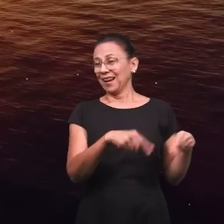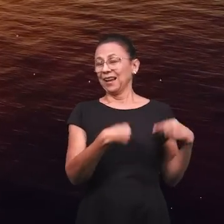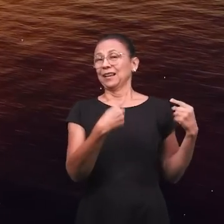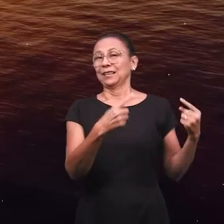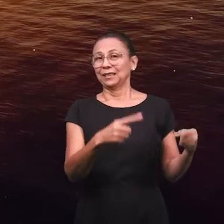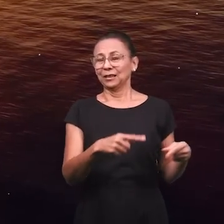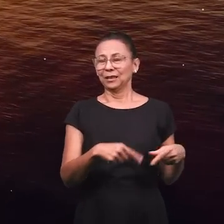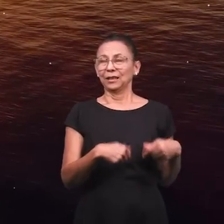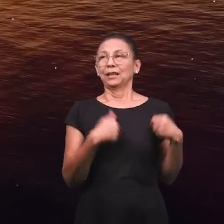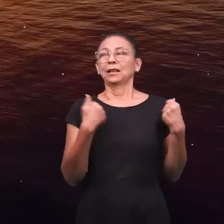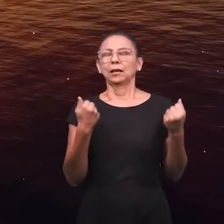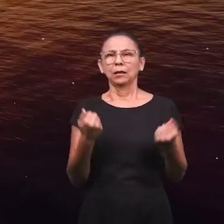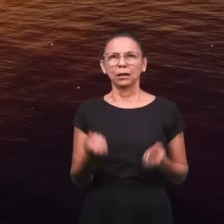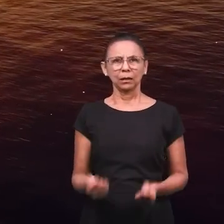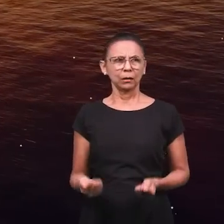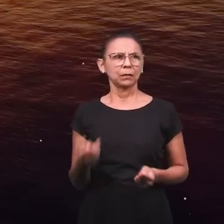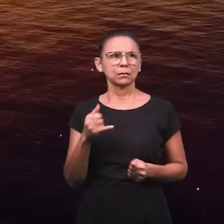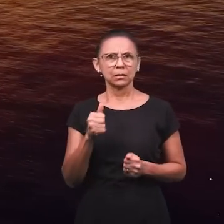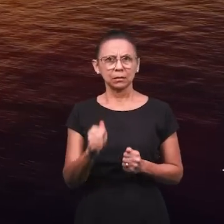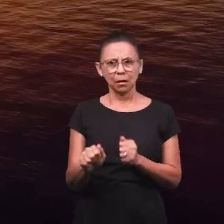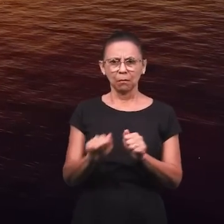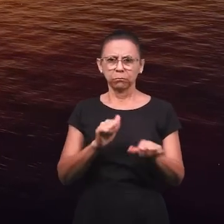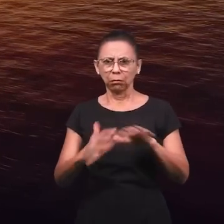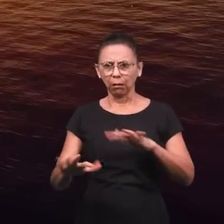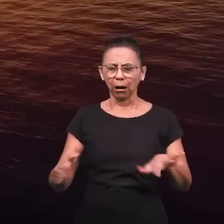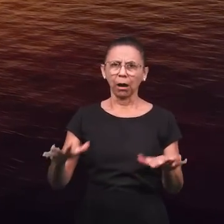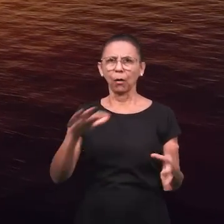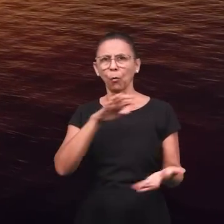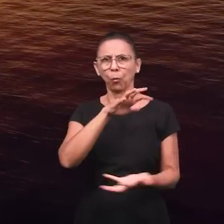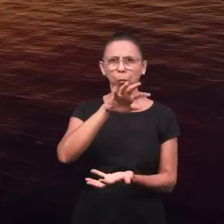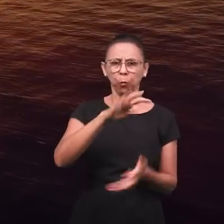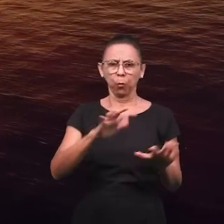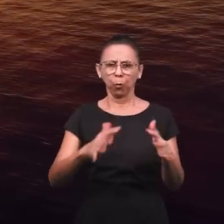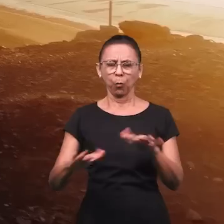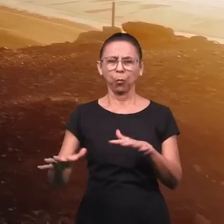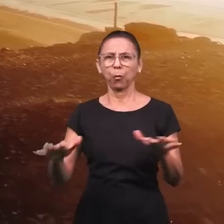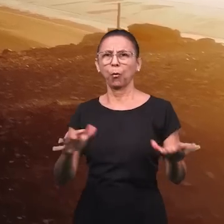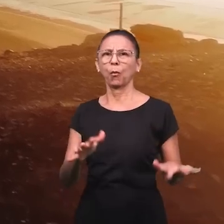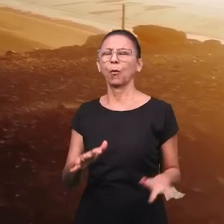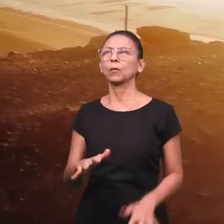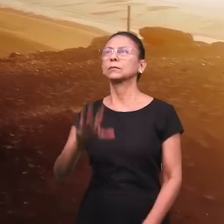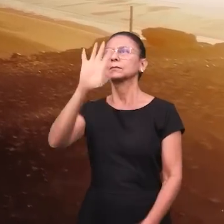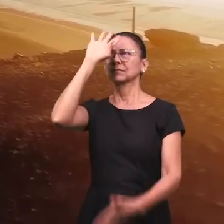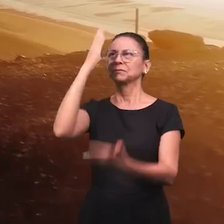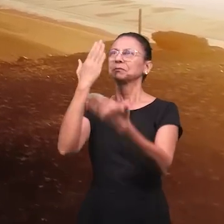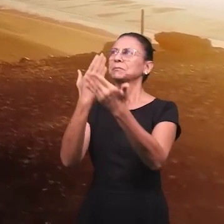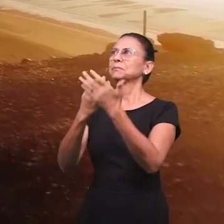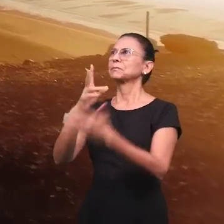A terra trema e